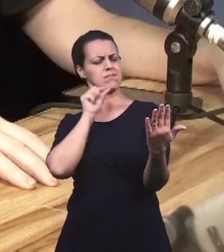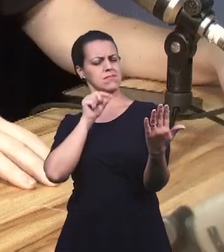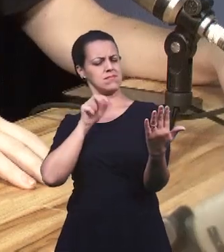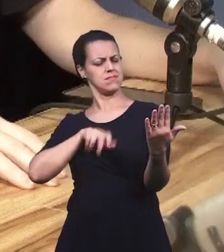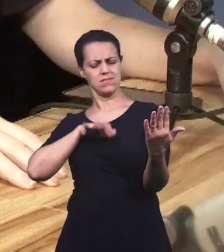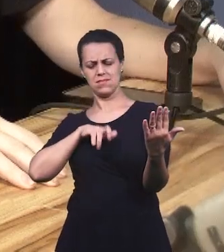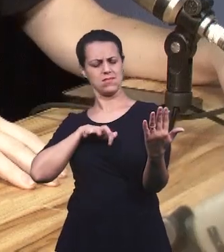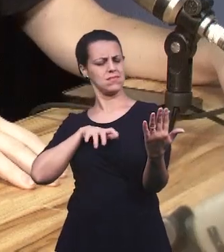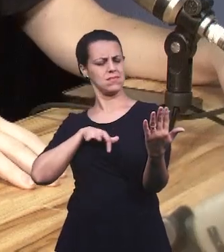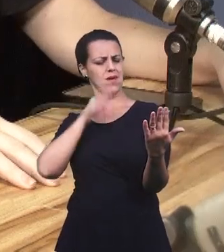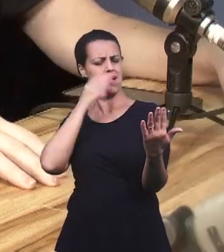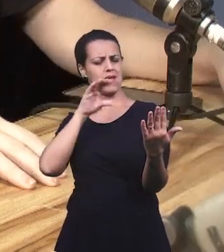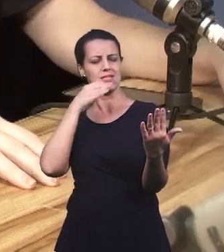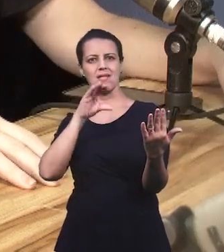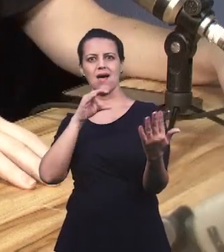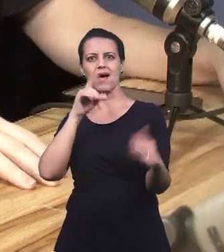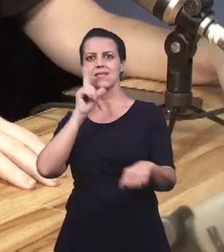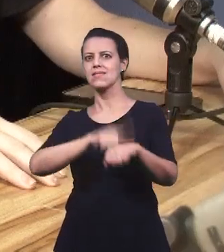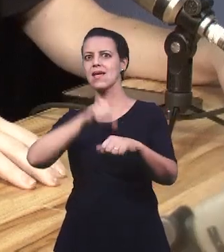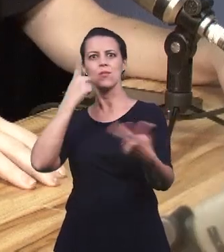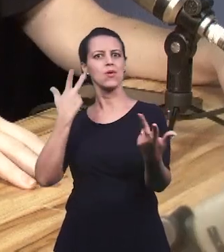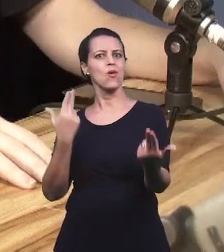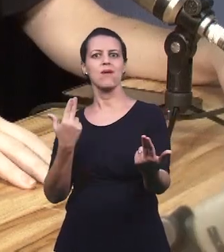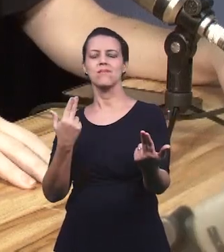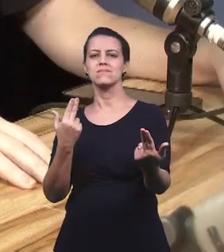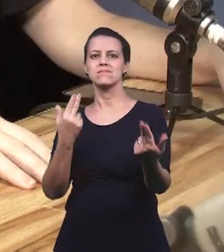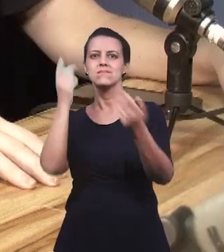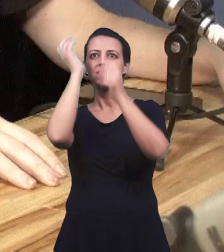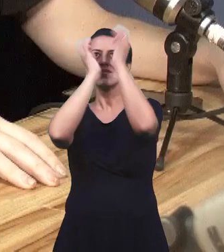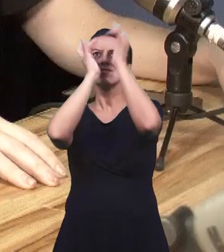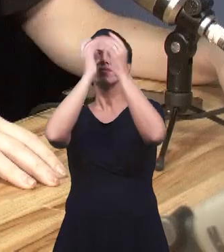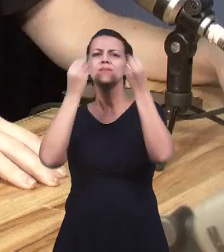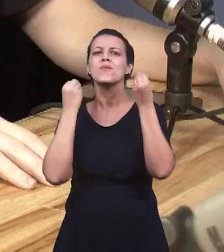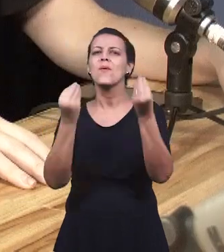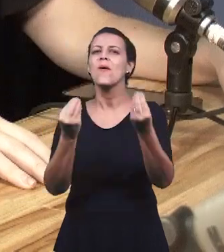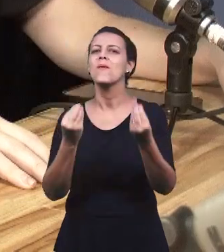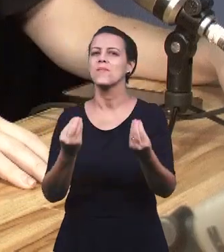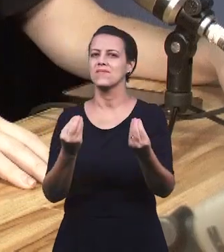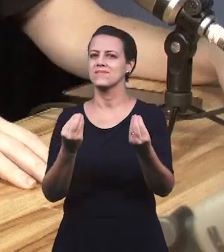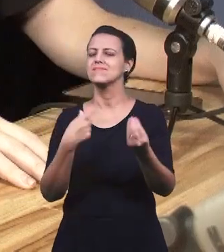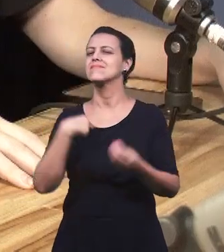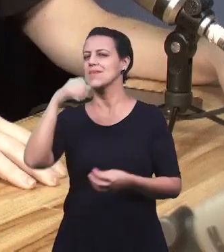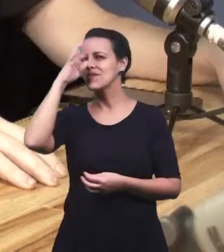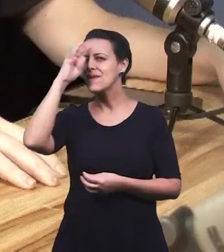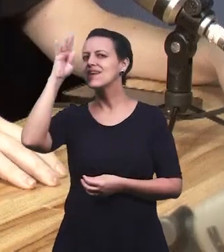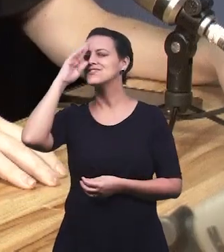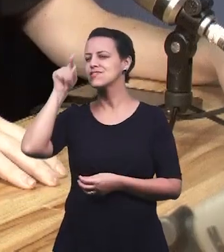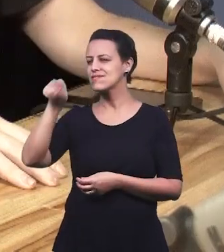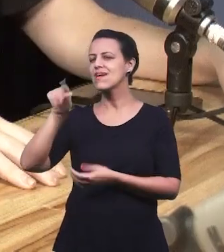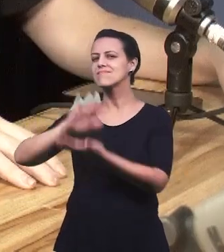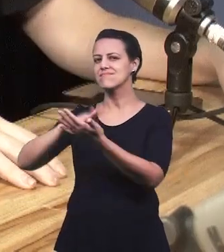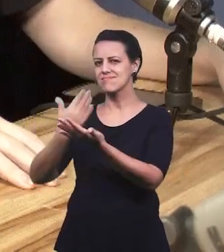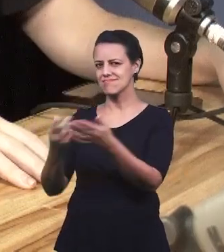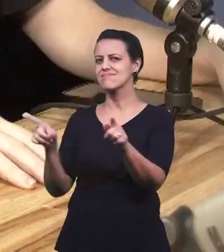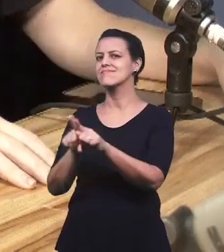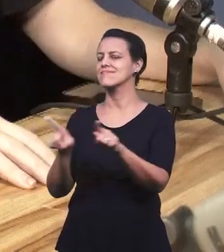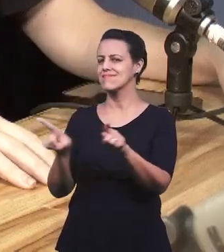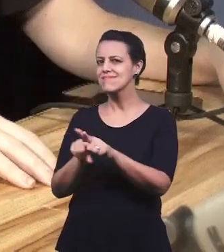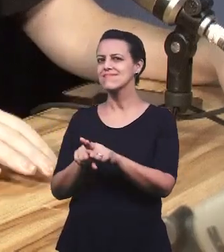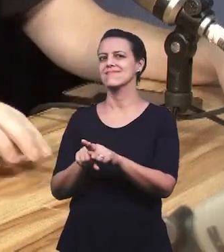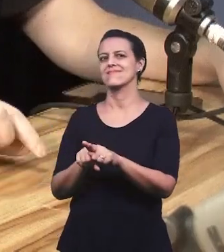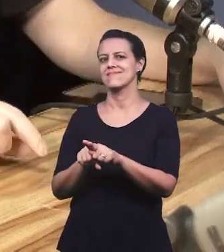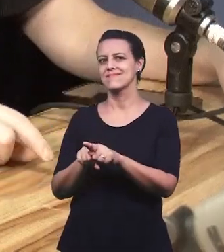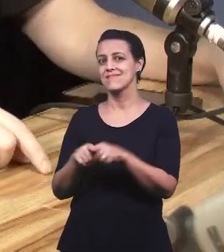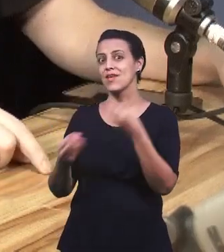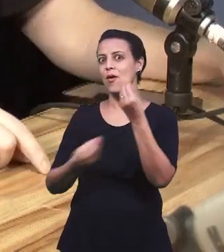você está ouvindo, tudo ao mesmo tempo. E como que o cérebro trata isso? E eu imagino que seja assim também para quem está fazendo a tradução simultânea.